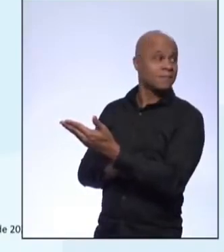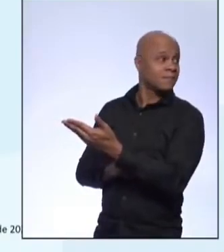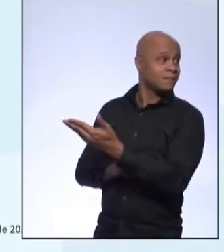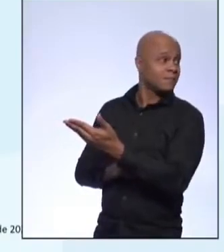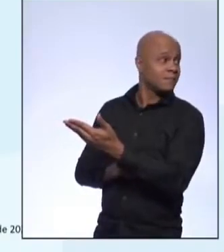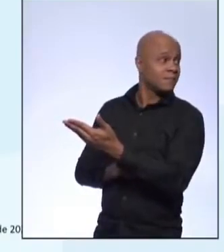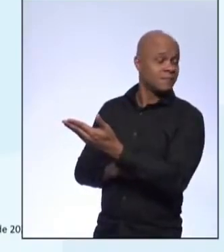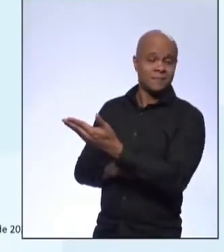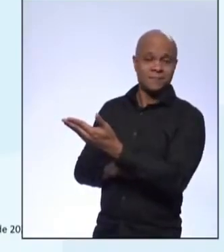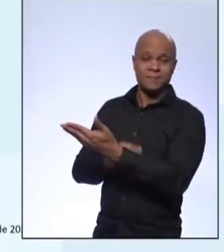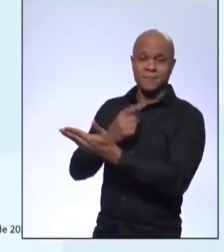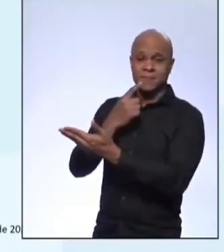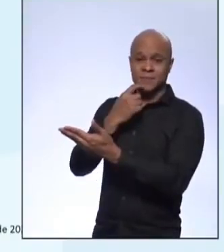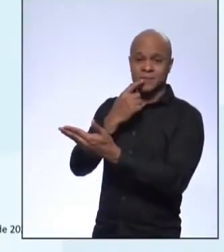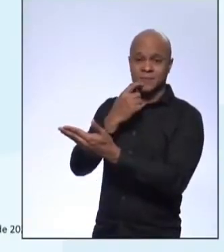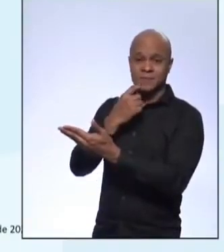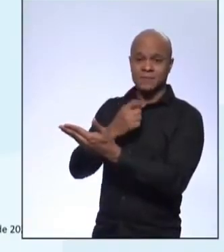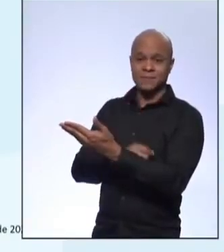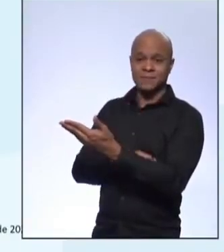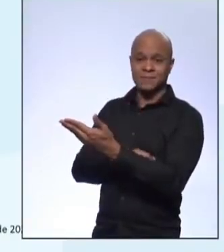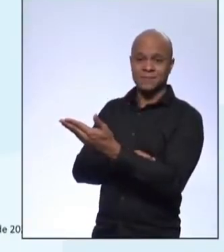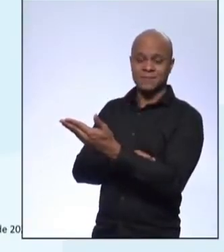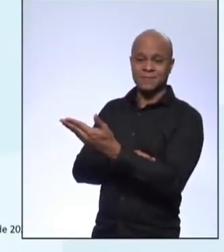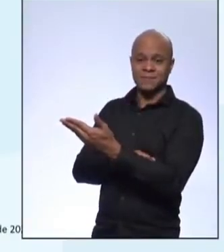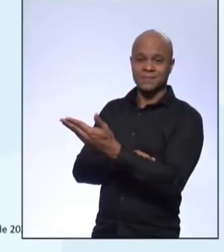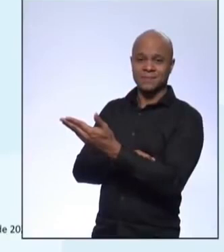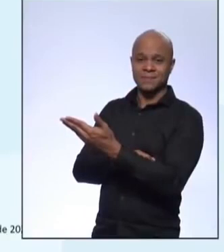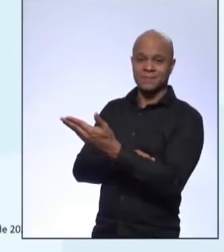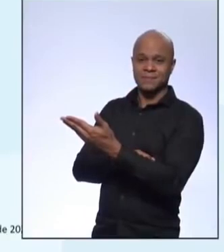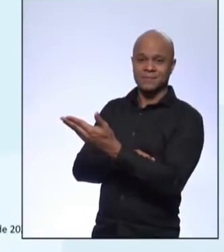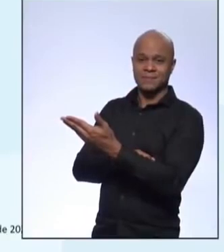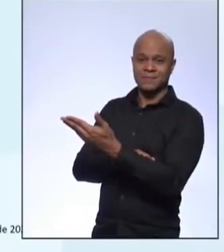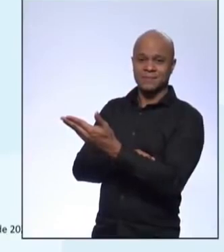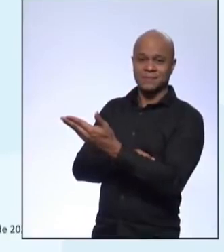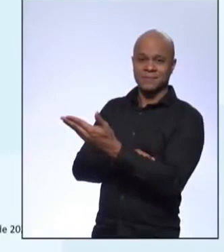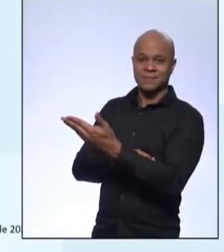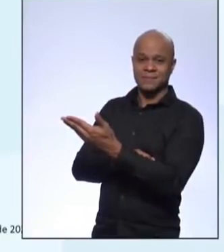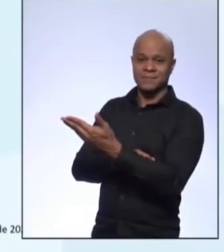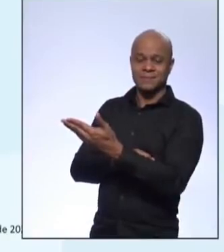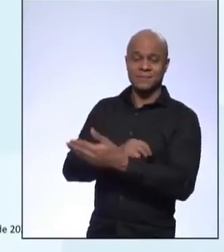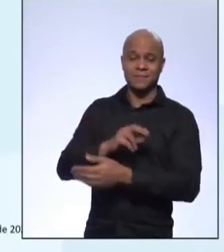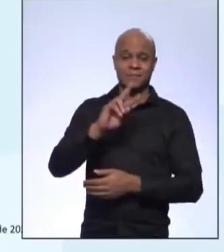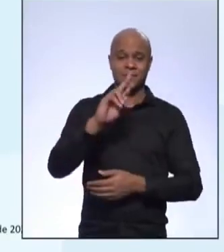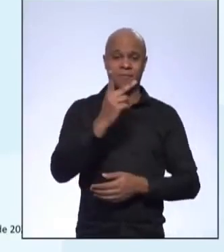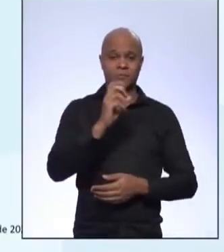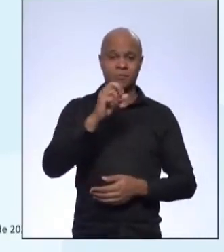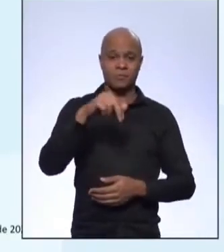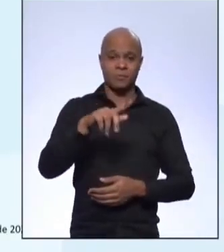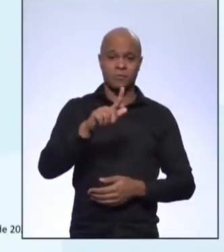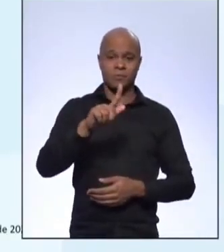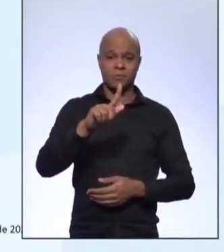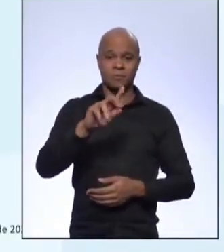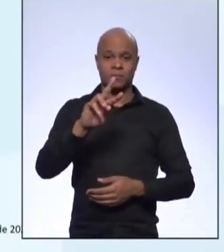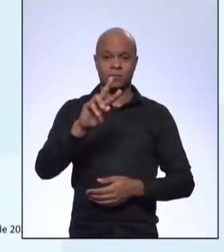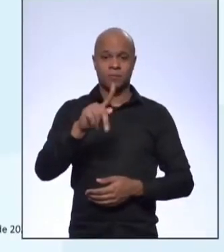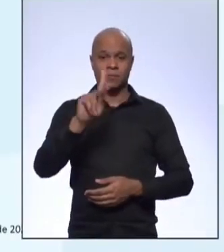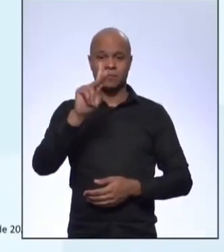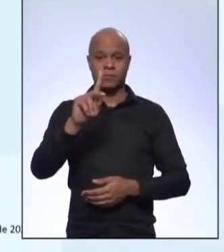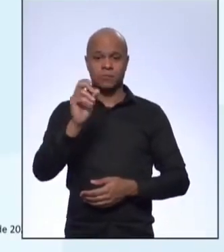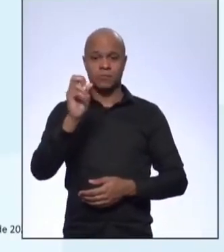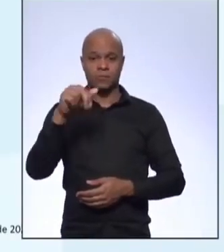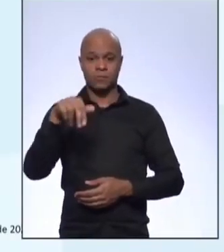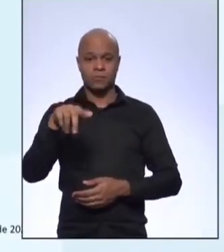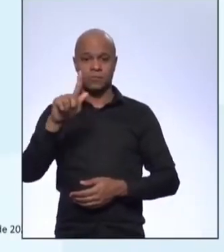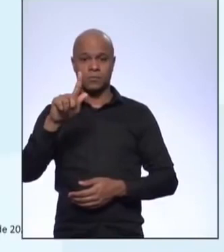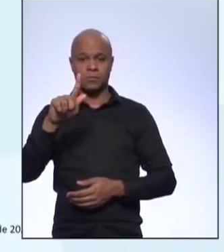na tonalidade vermelha. Essa tonalidade vermelha está representando Hong Kong, né? Então, nós vamos falar um pouquinho sobre a